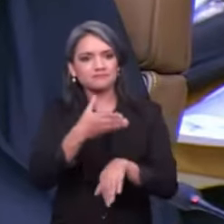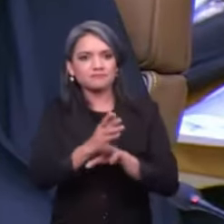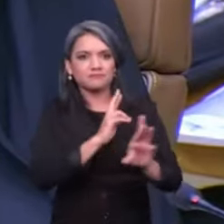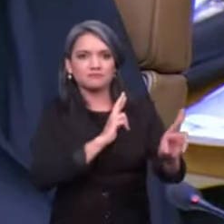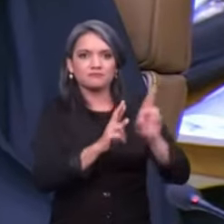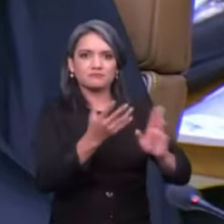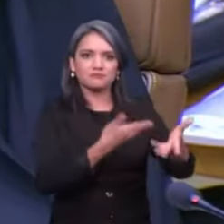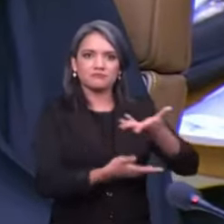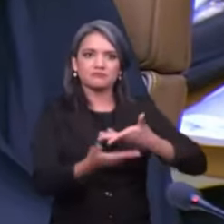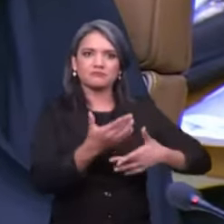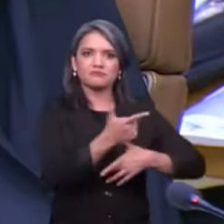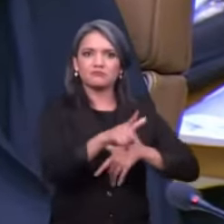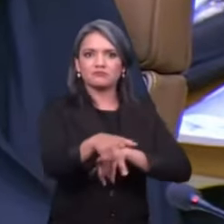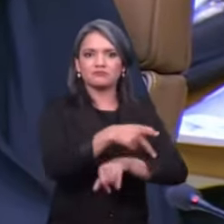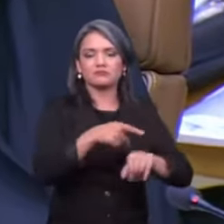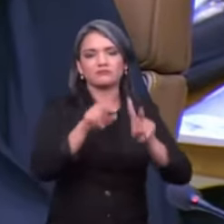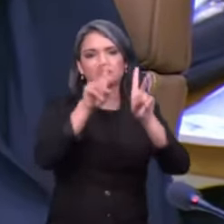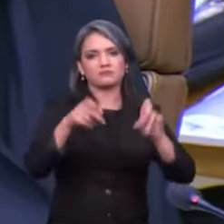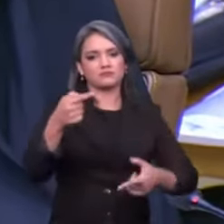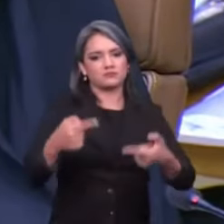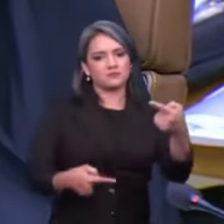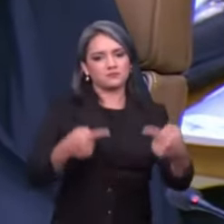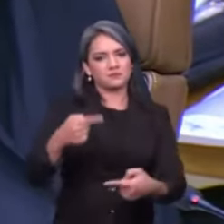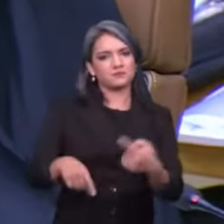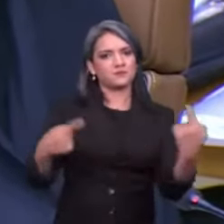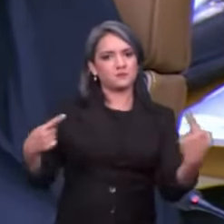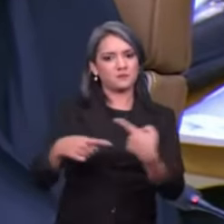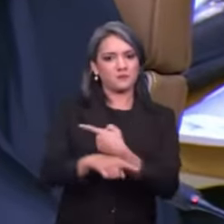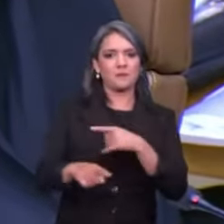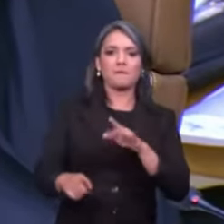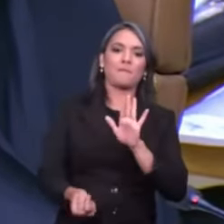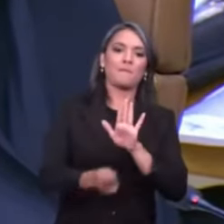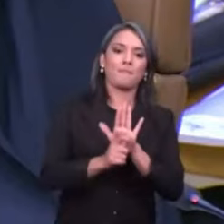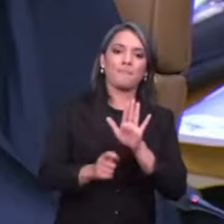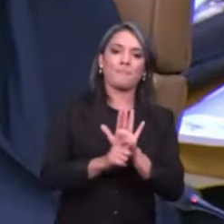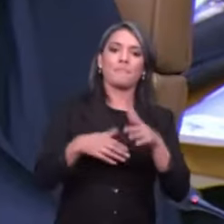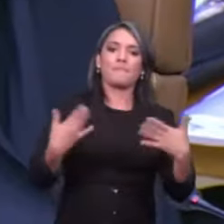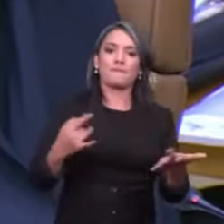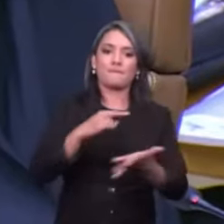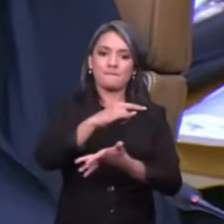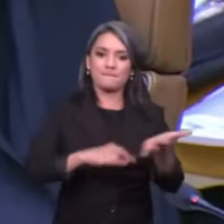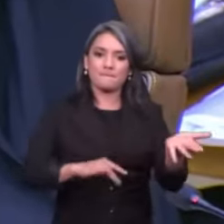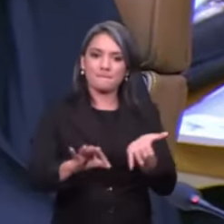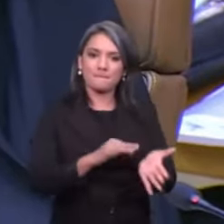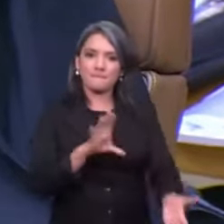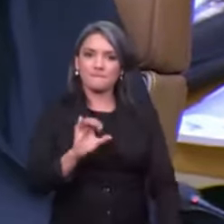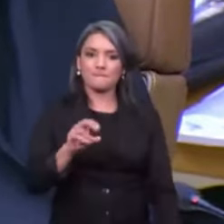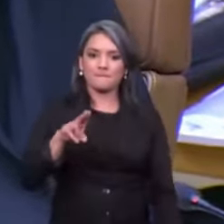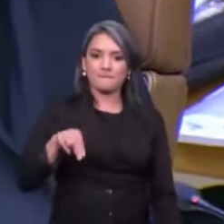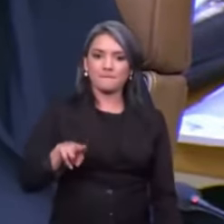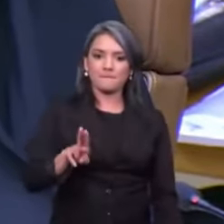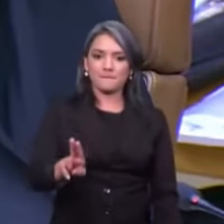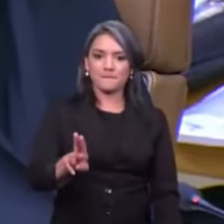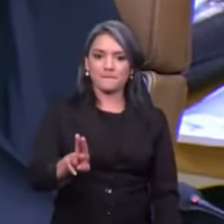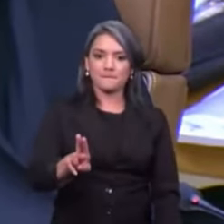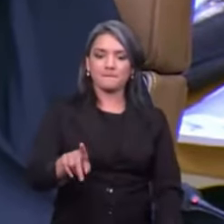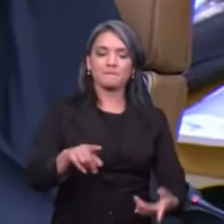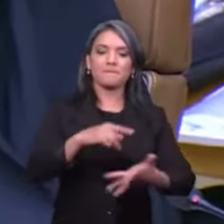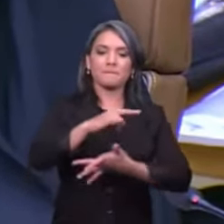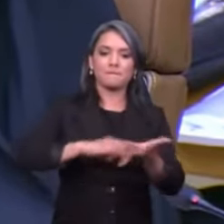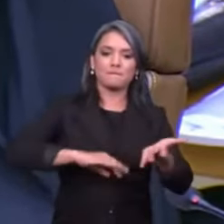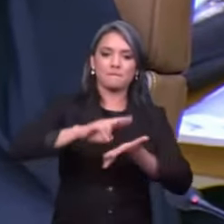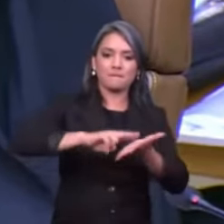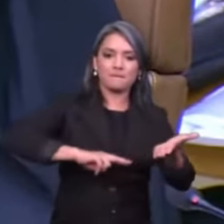internacionais que dizem respeito à política antidrogas. As convenções antidrogas da ONU, Organizações das Nações Unidas, a Convenção Única